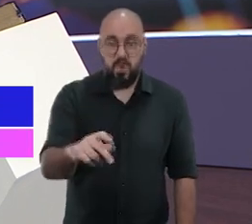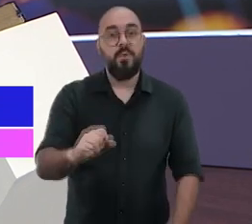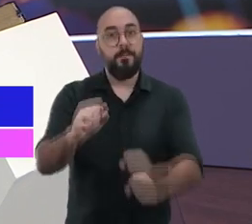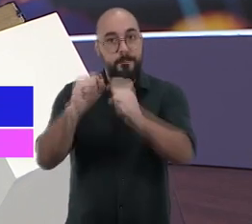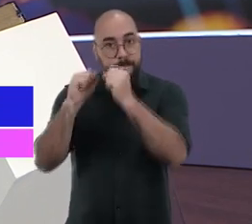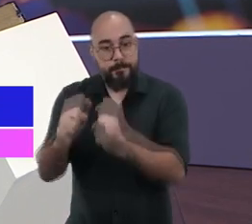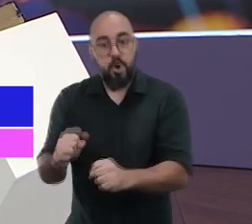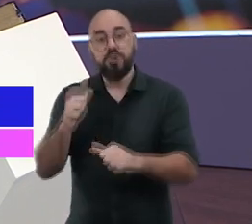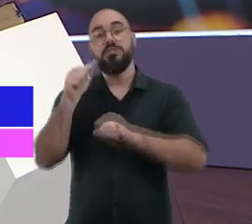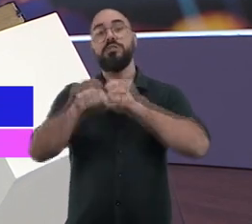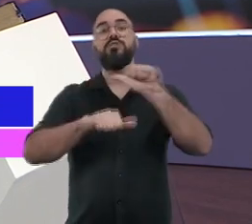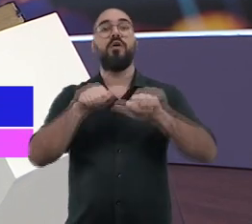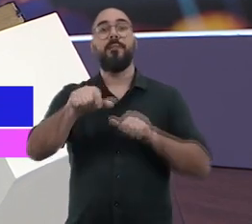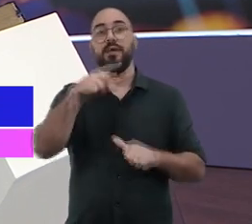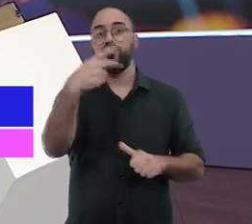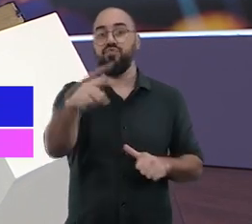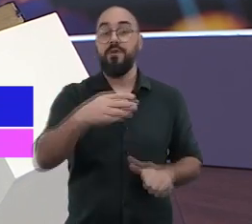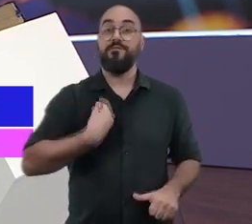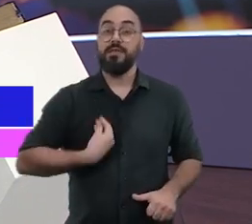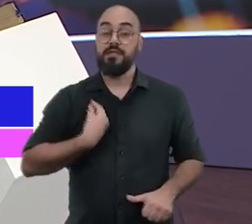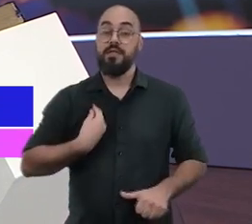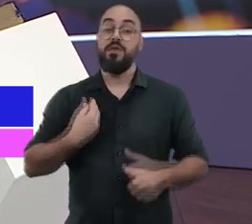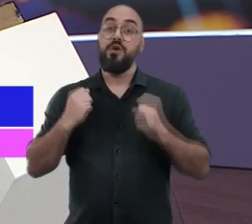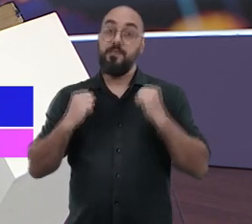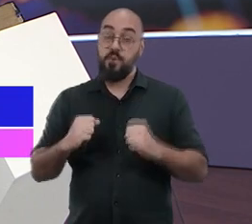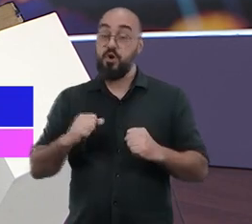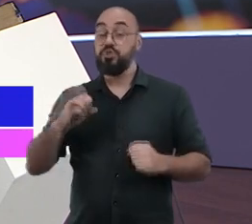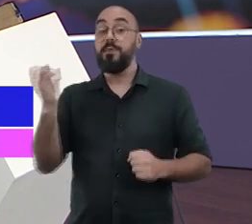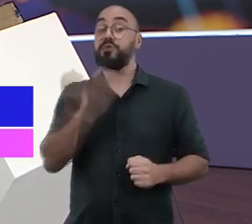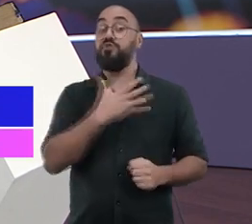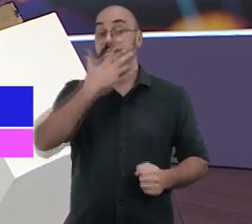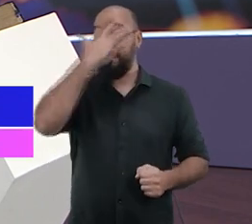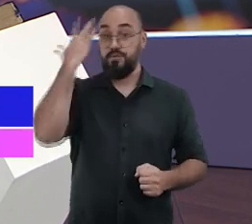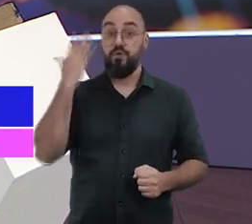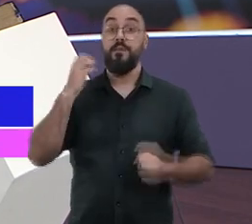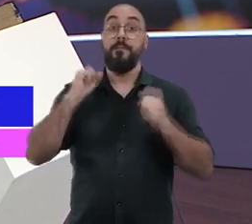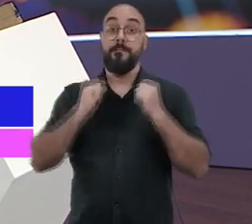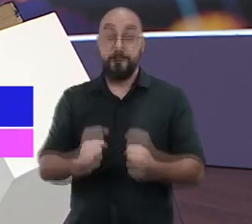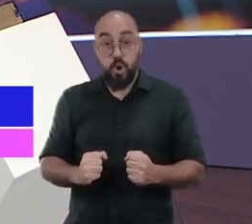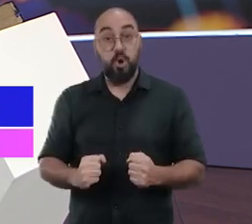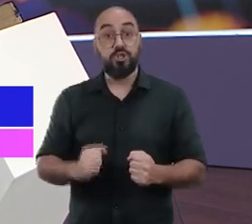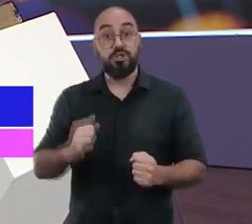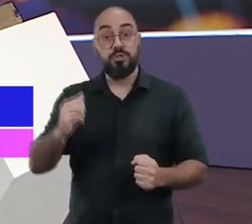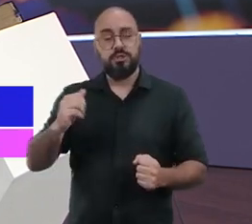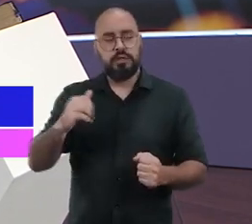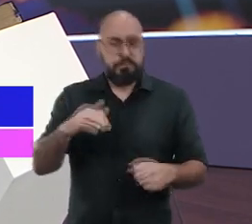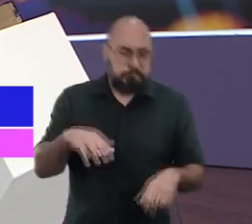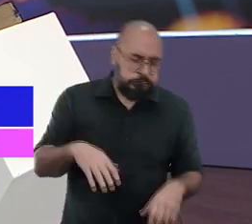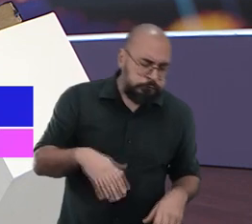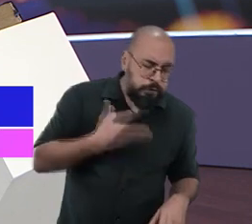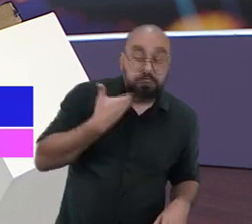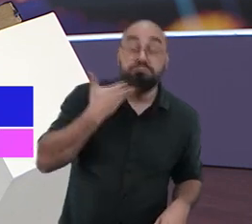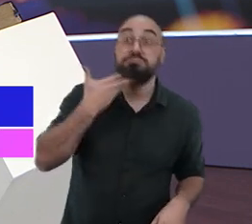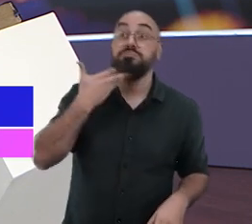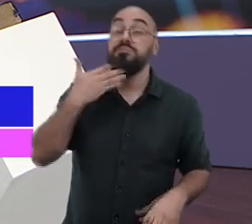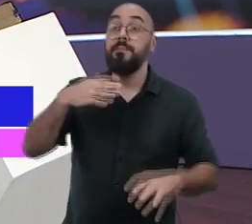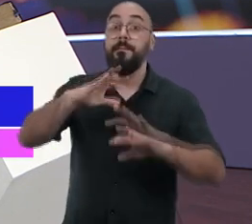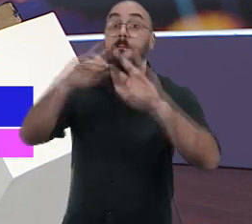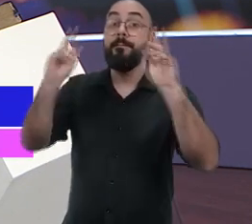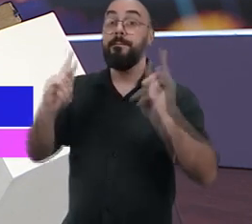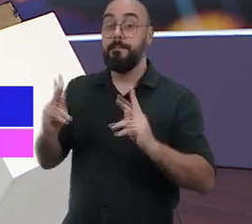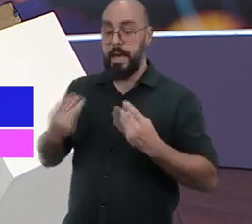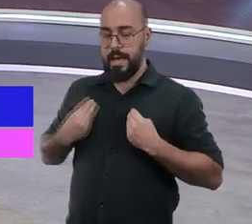pode mudar a sua história. Ele pode fazer de você uma nova pessoa. Pode levantar o seu rosto, pode te dar a paz e te dar a certeza de uma nova